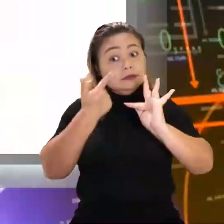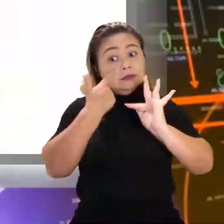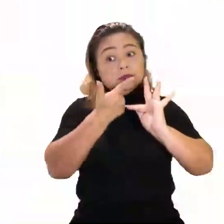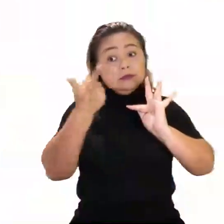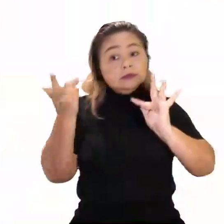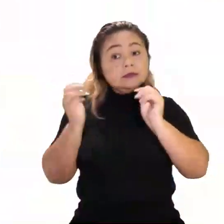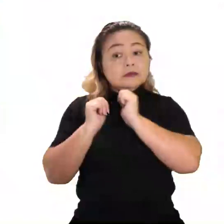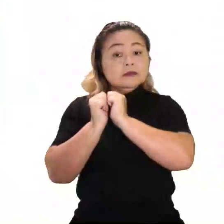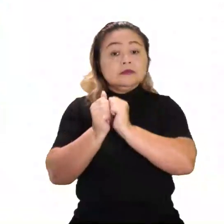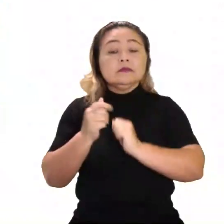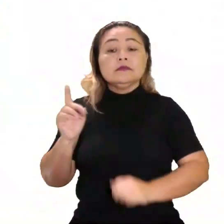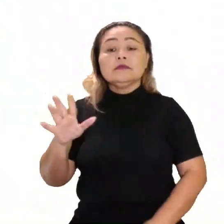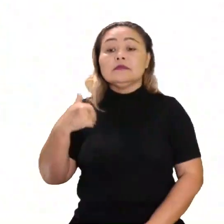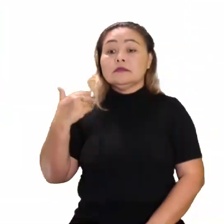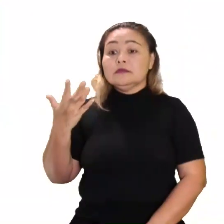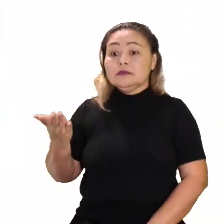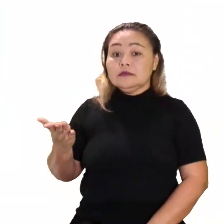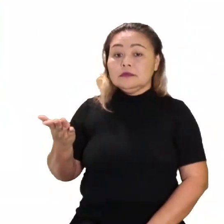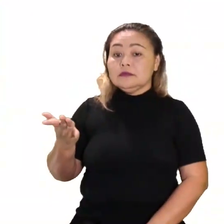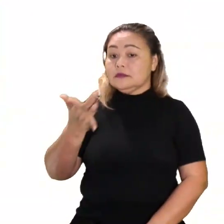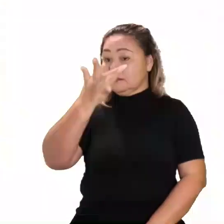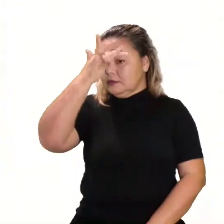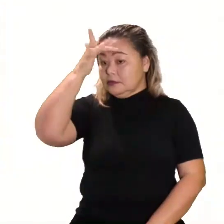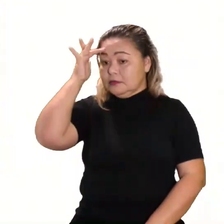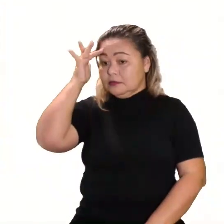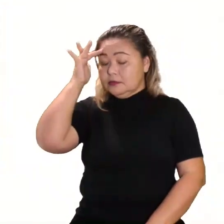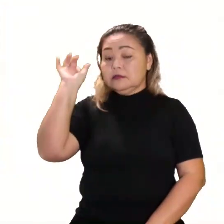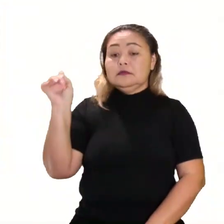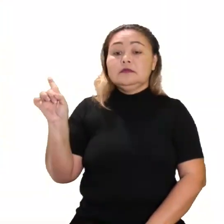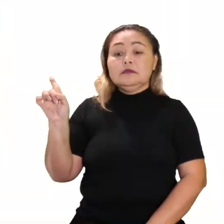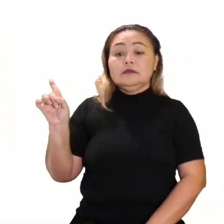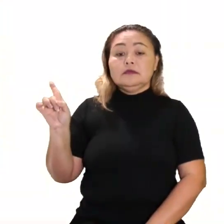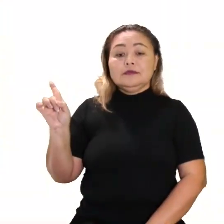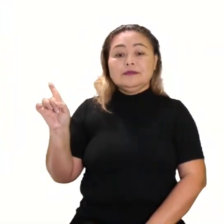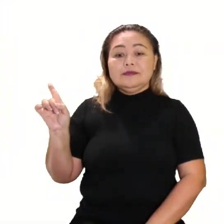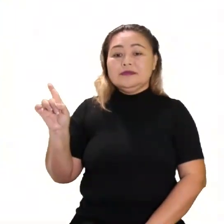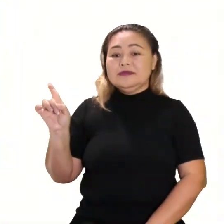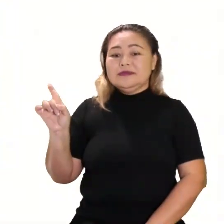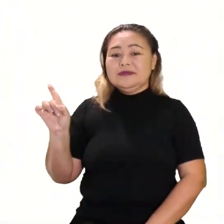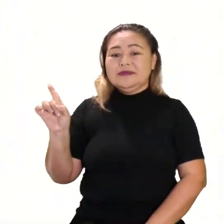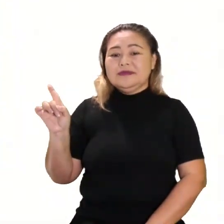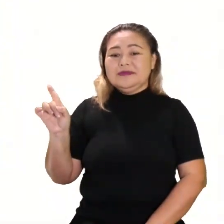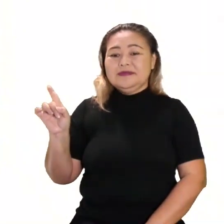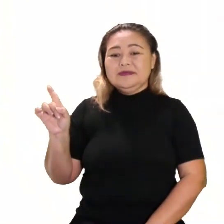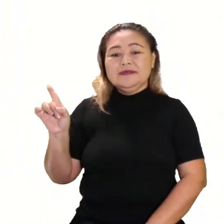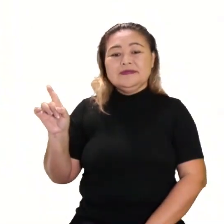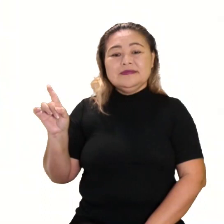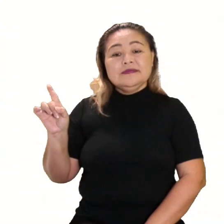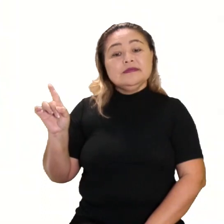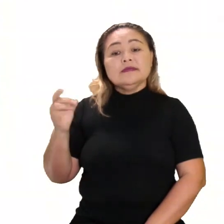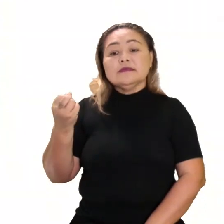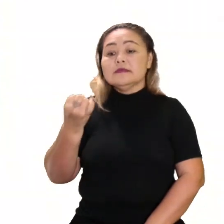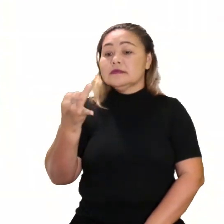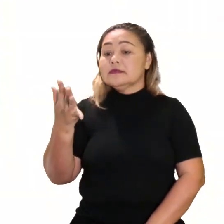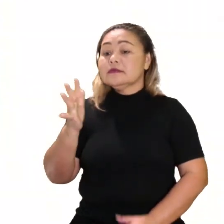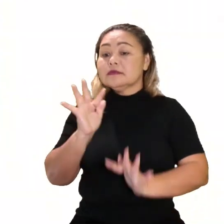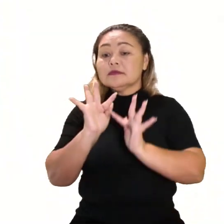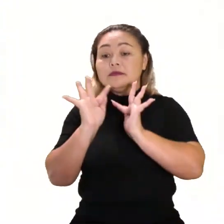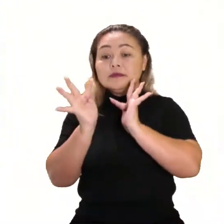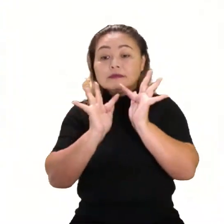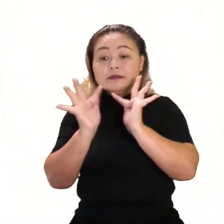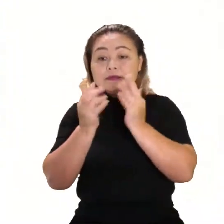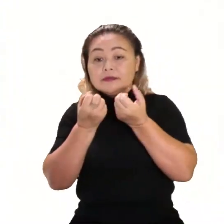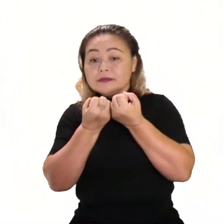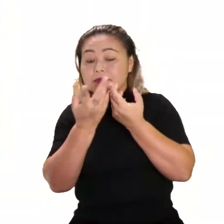lá, vamos junto. Então, ali as pessoas, o A ficou separadinho, né? A quantidade de pessoas e a quantidade de boatos,